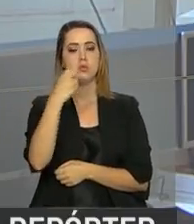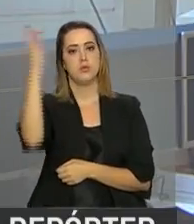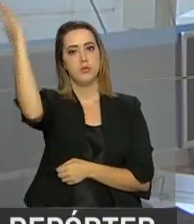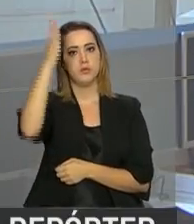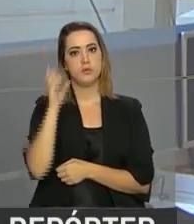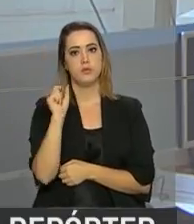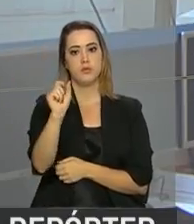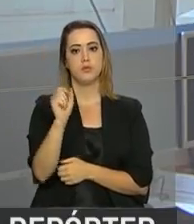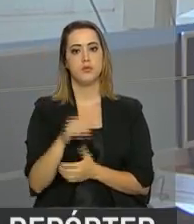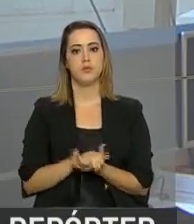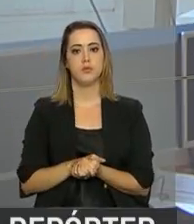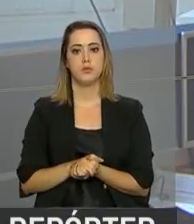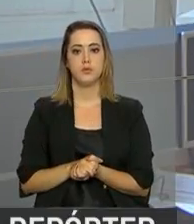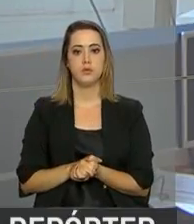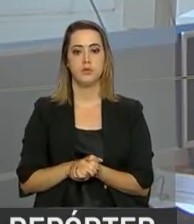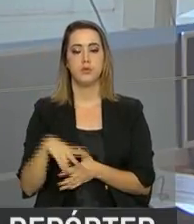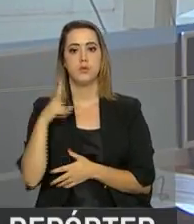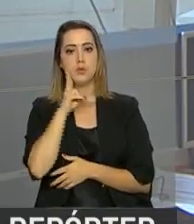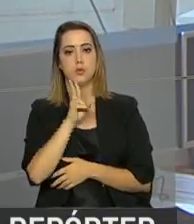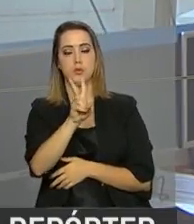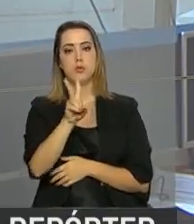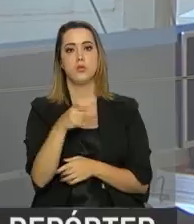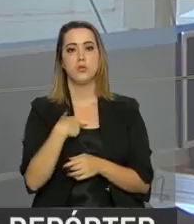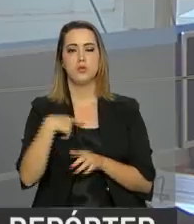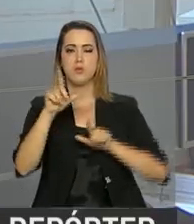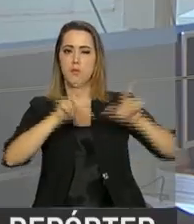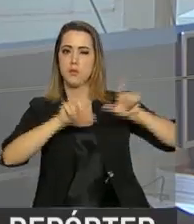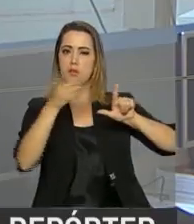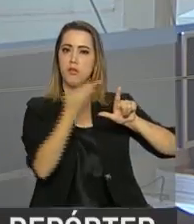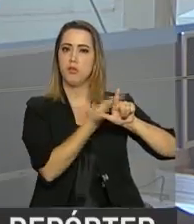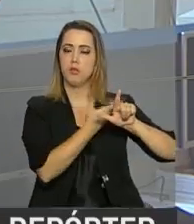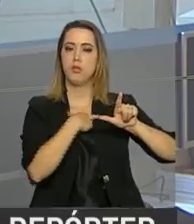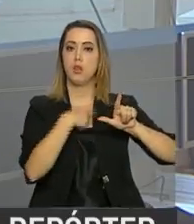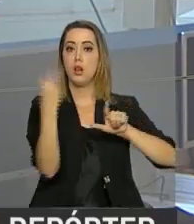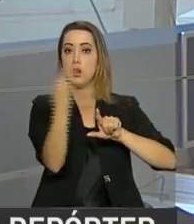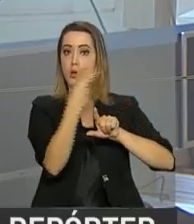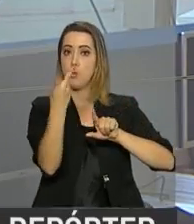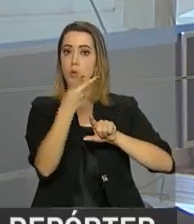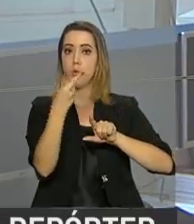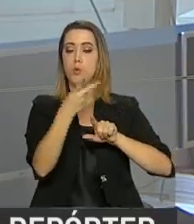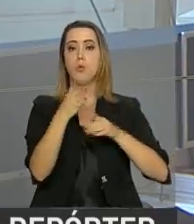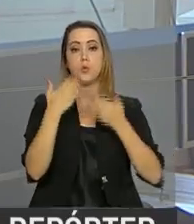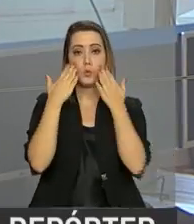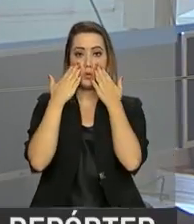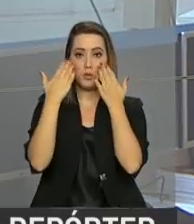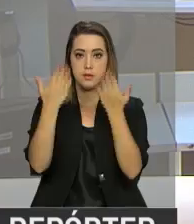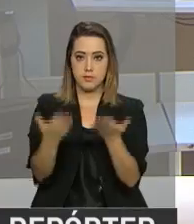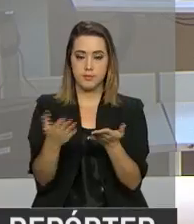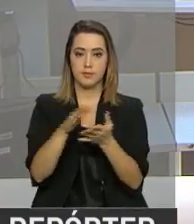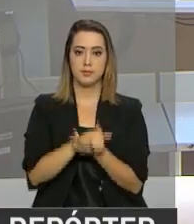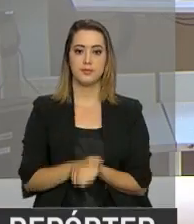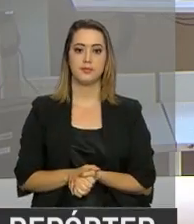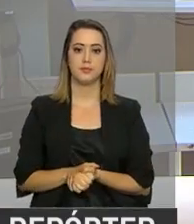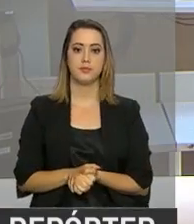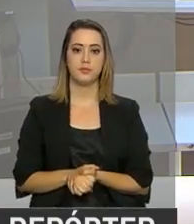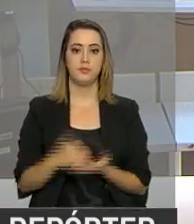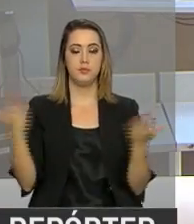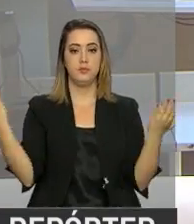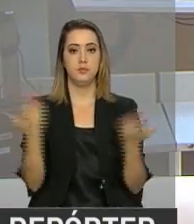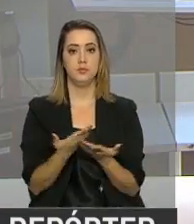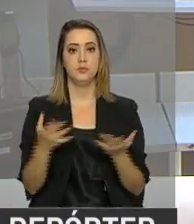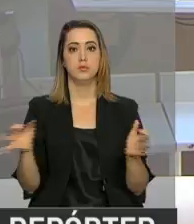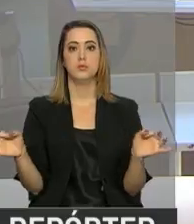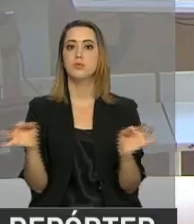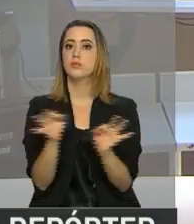áudio da reportagem e vimos aqui no telão os apresentadores Gláucia Gomes e Airton Medeiros esta edição do